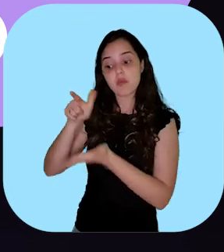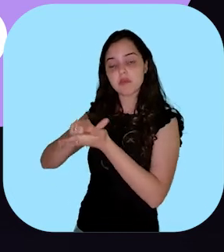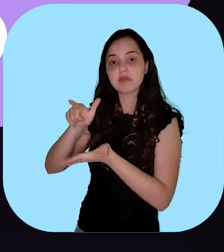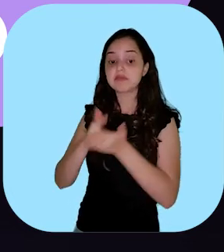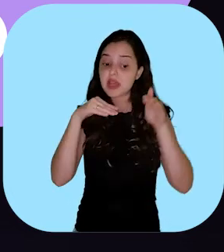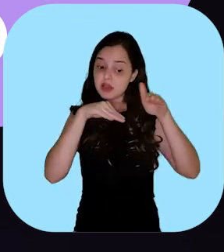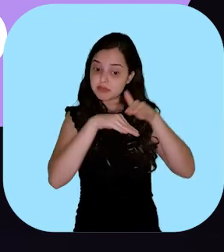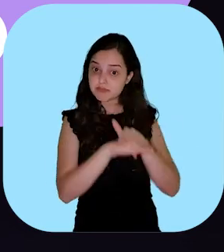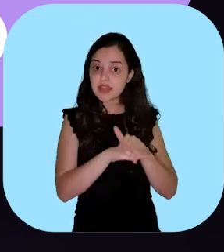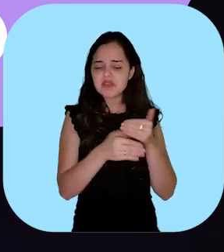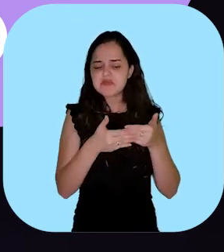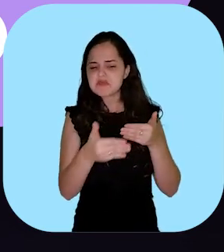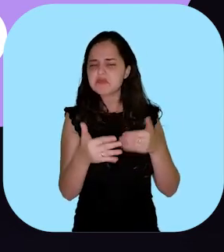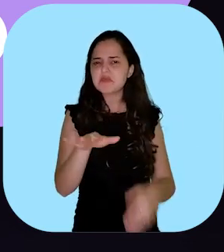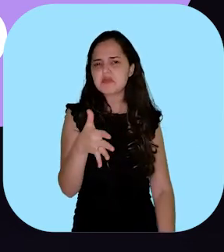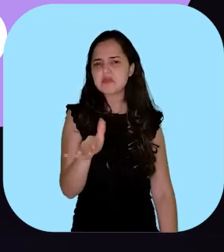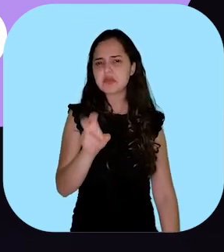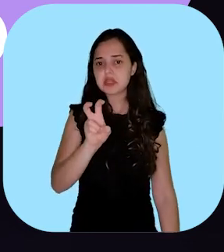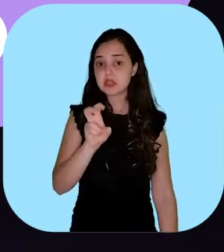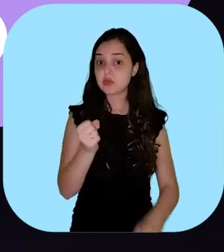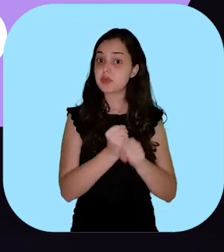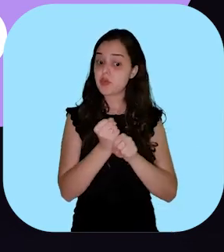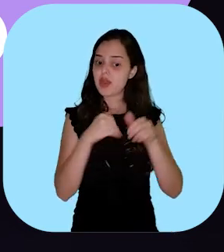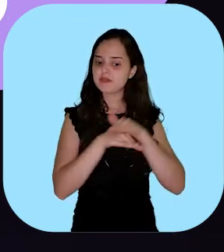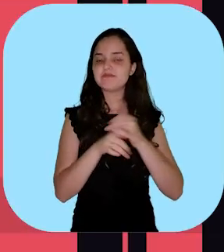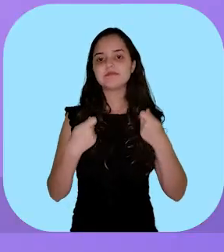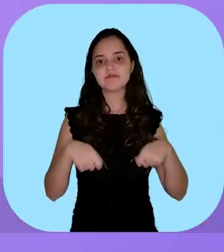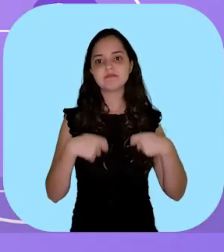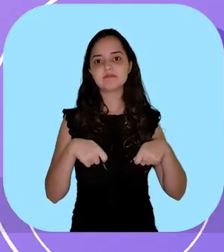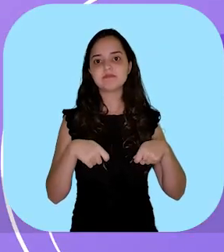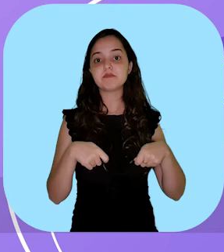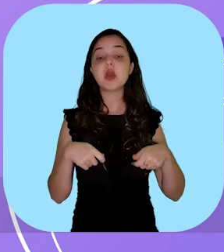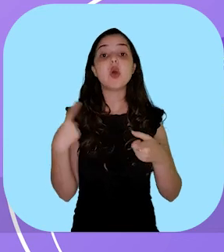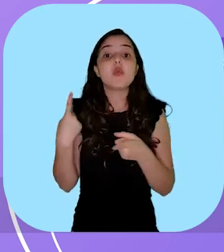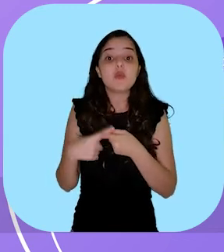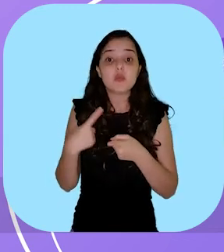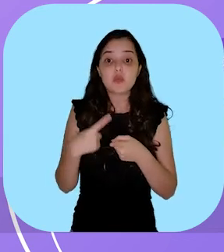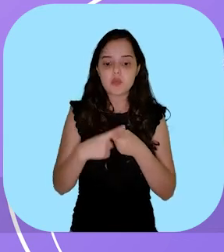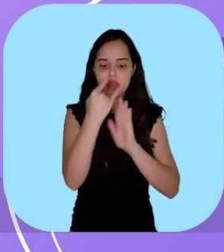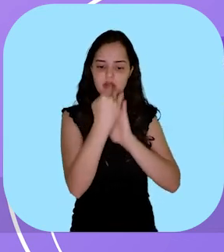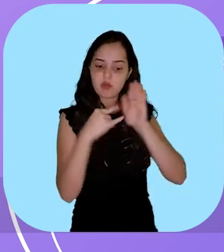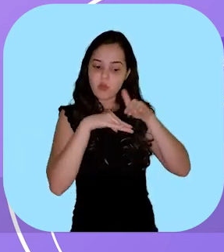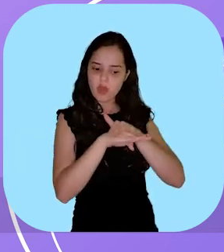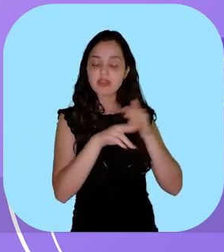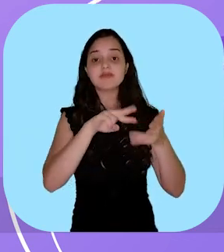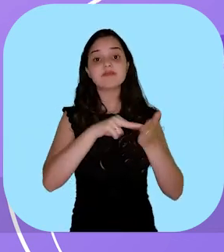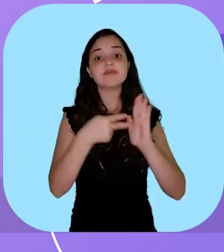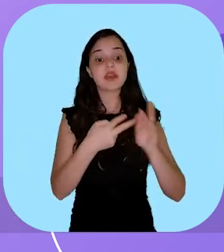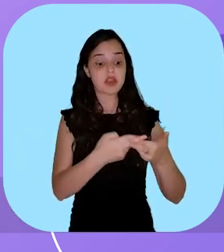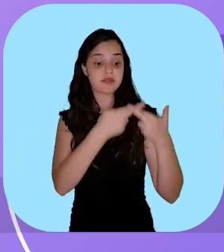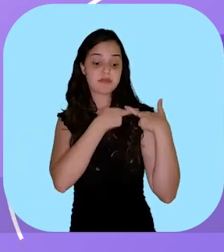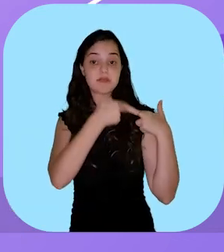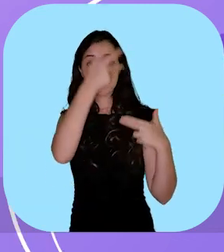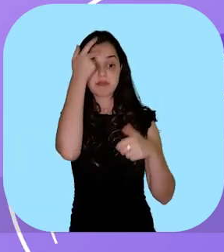físicos devem ser guardados por pelo menos 5 anos? A guarda destes documentos é de